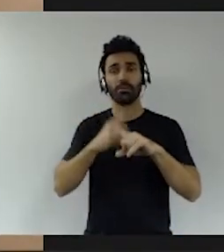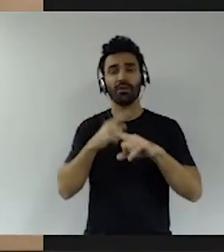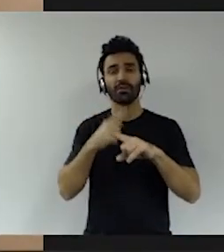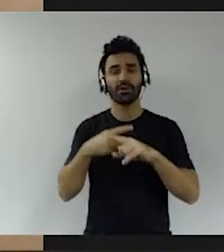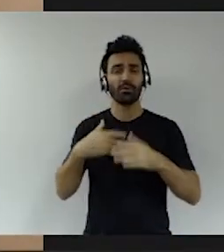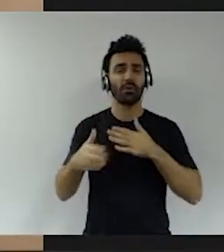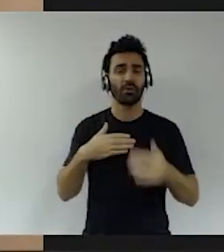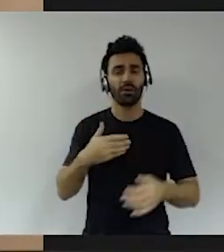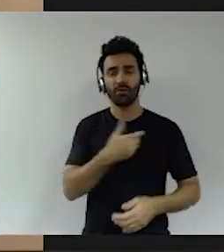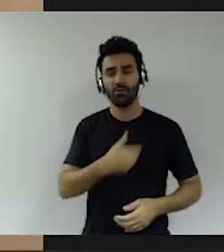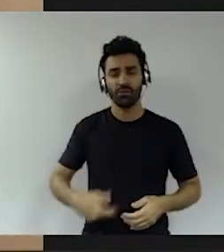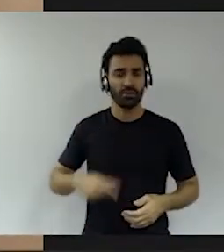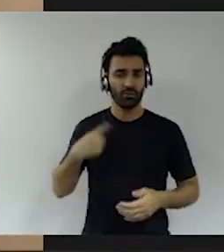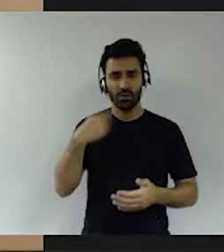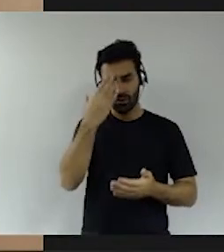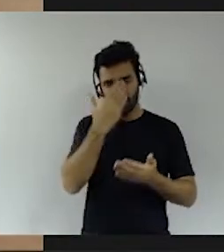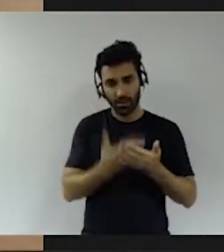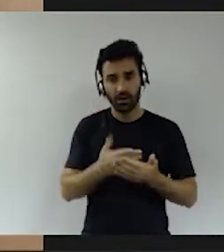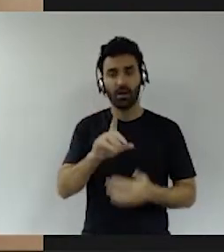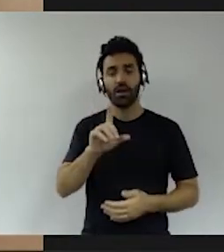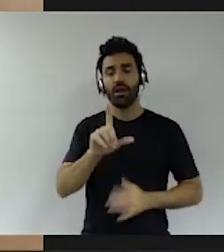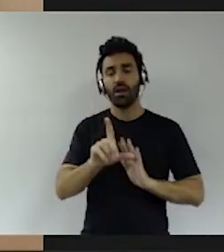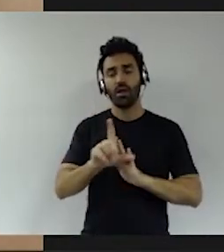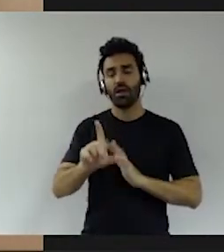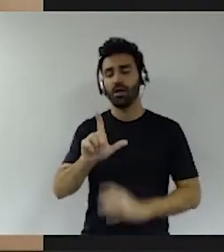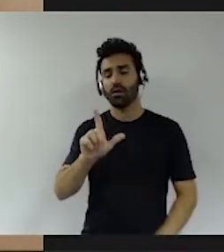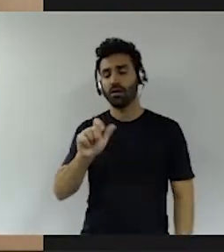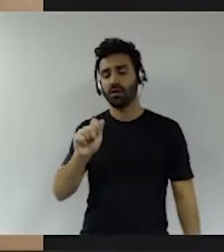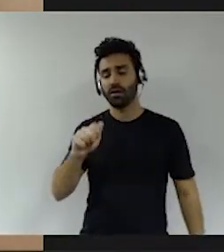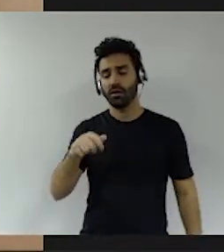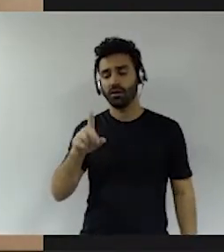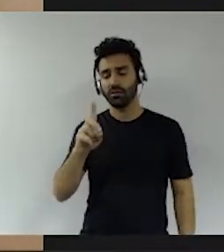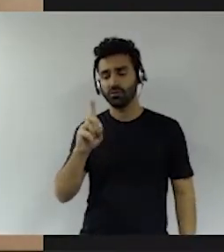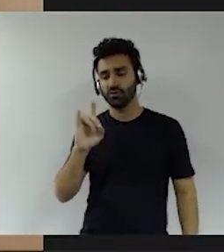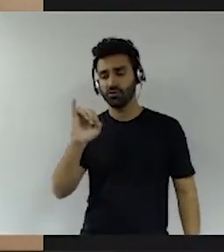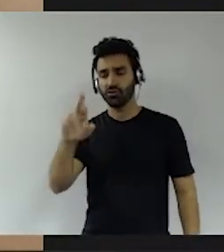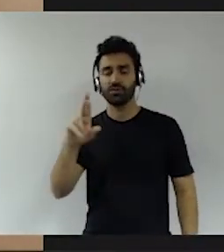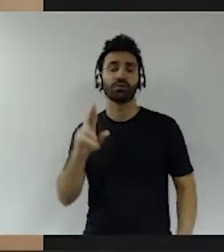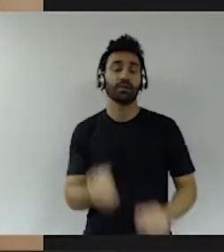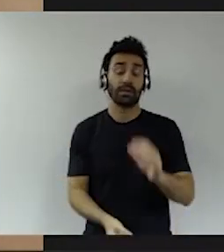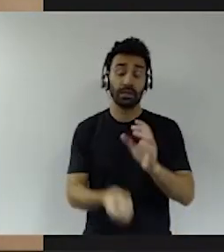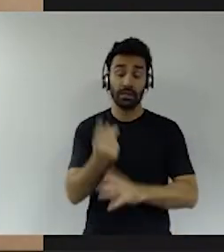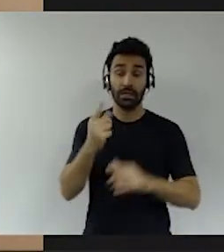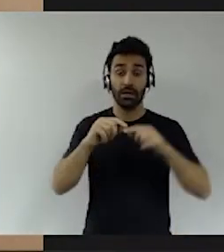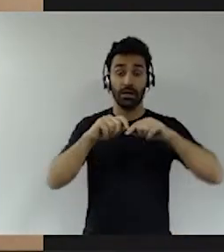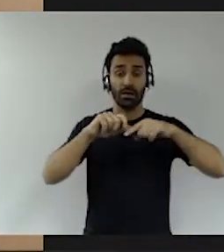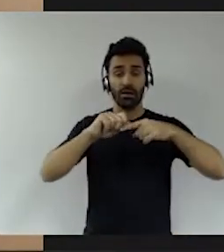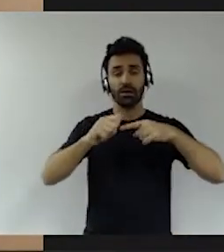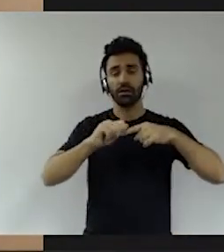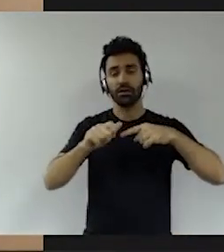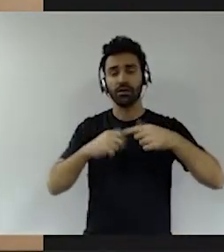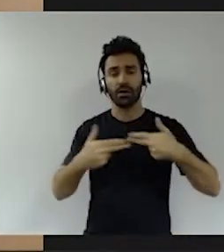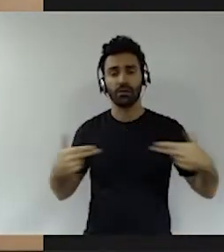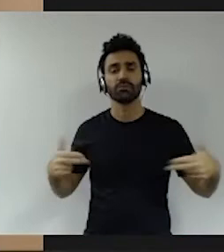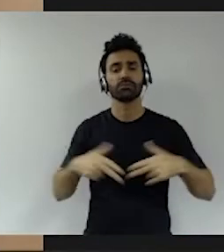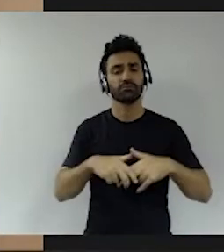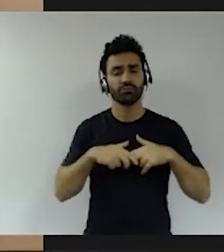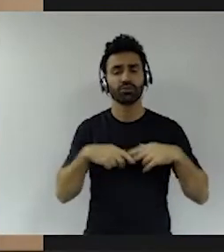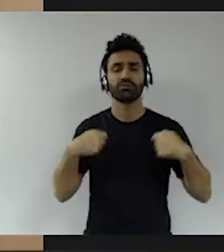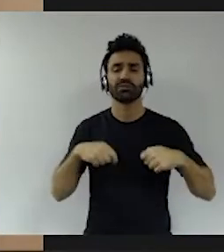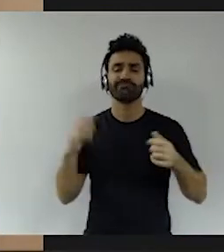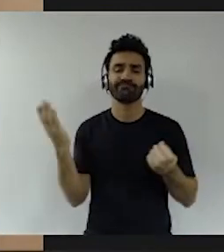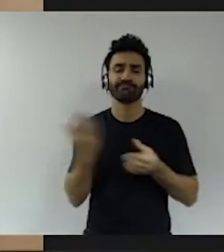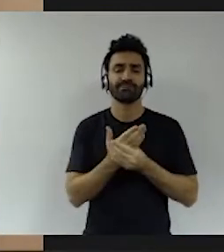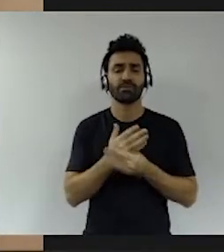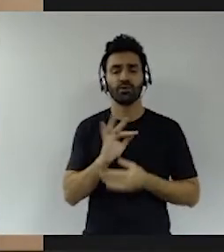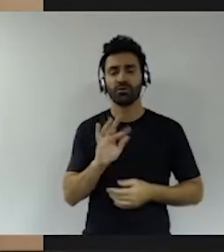não acreditamos, a Lei Candir que o diga, prejudicando estados produtores de grãos como o nosso. Então, vai ter que ser constitucionalizado um fundo regional